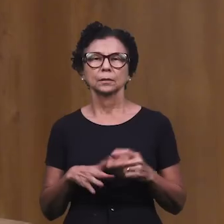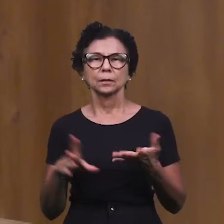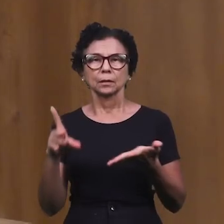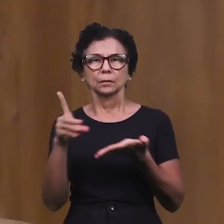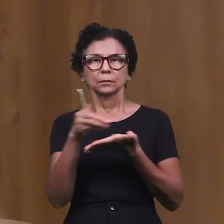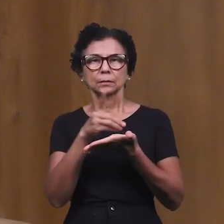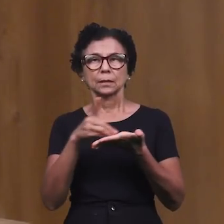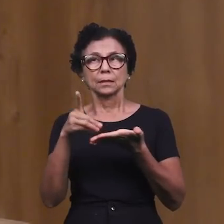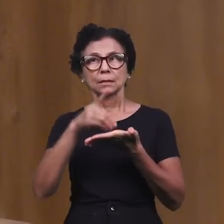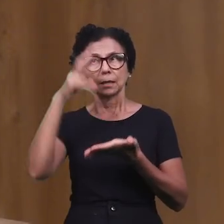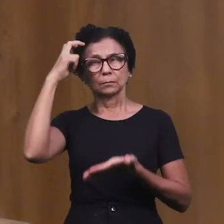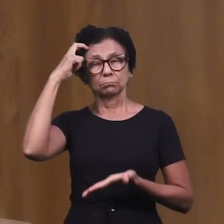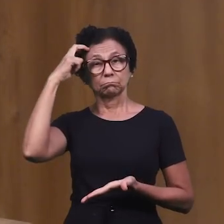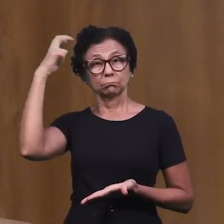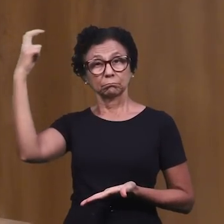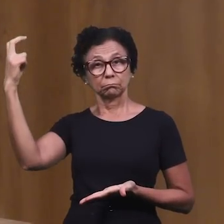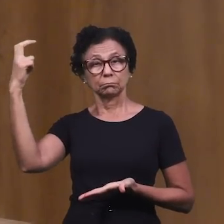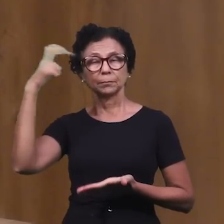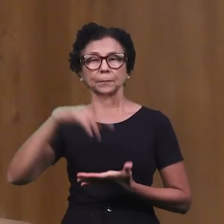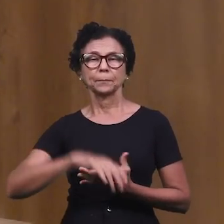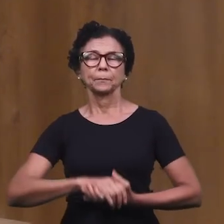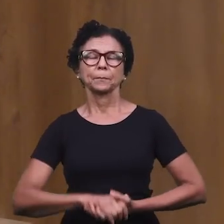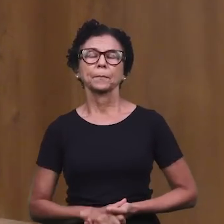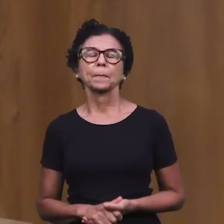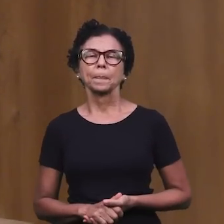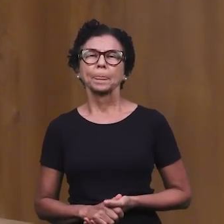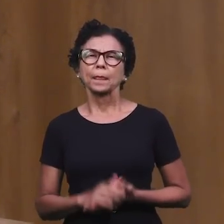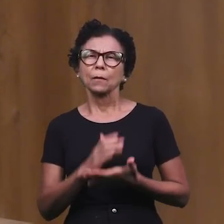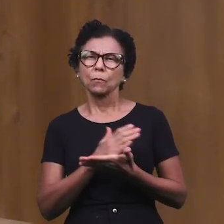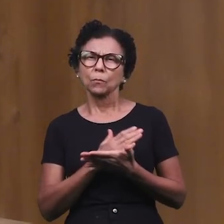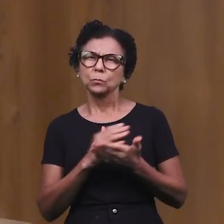Na realidade, nós vamos fazer aqui uma introdução